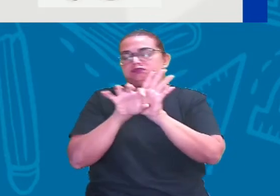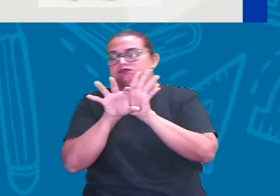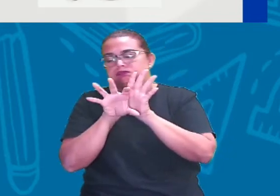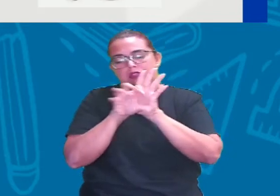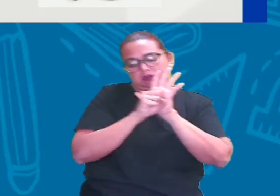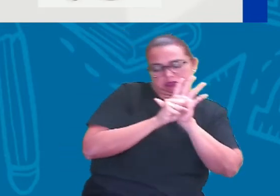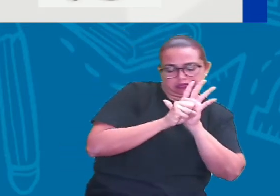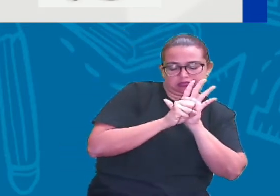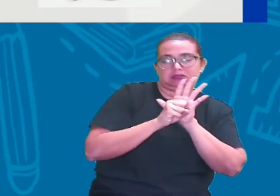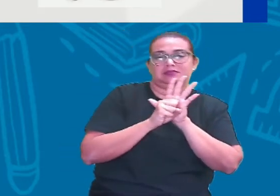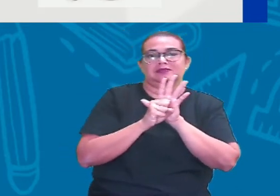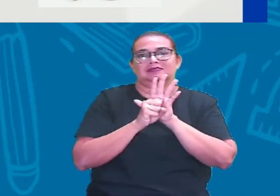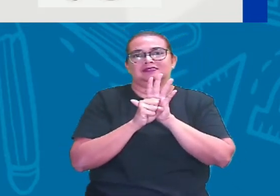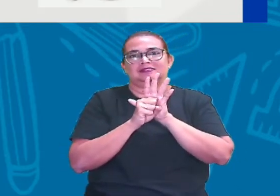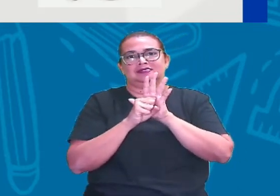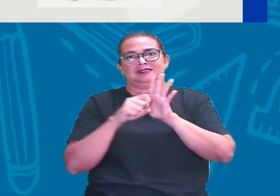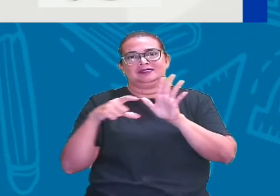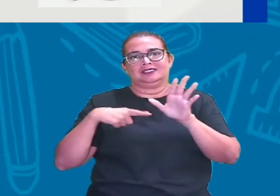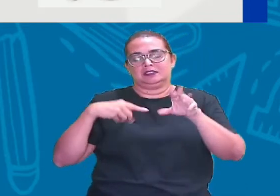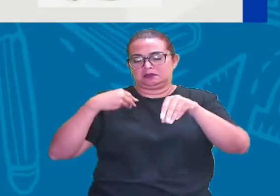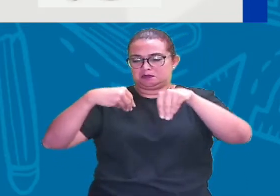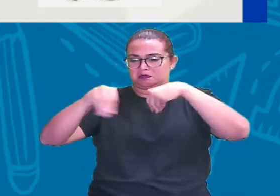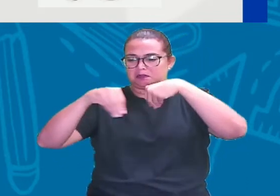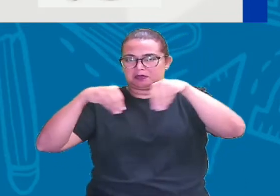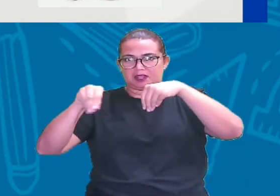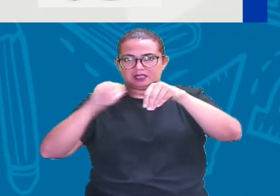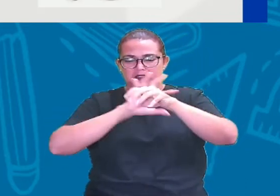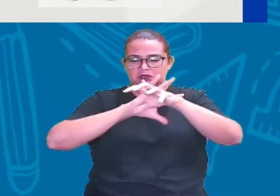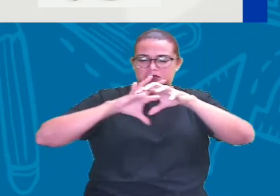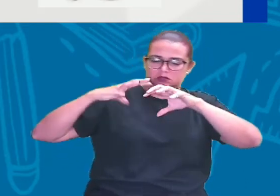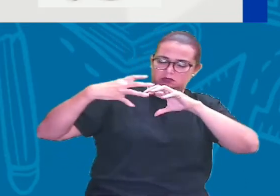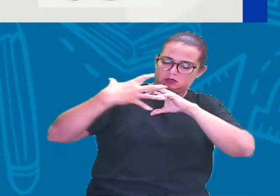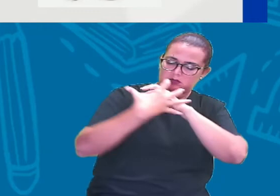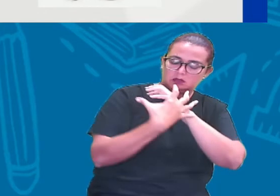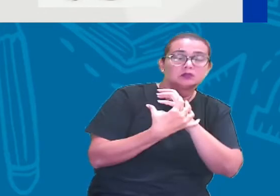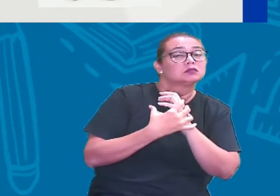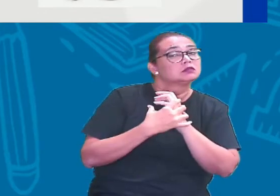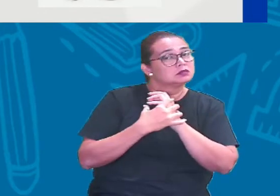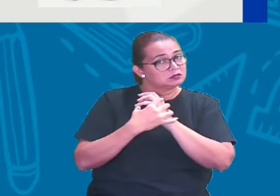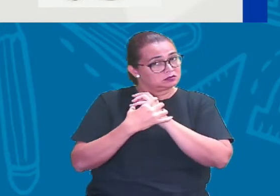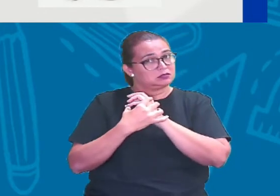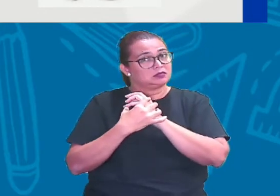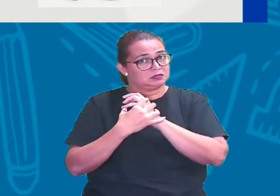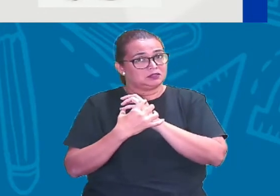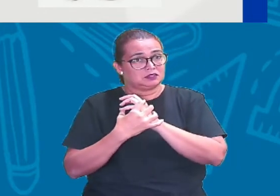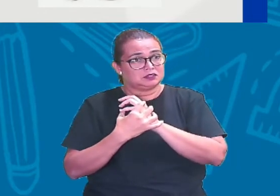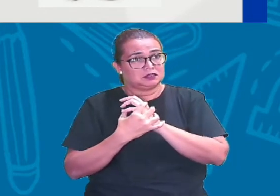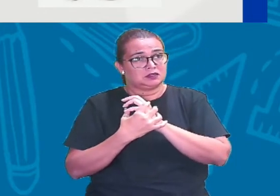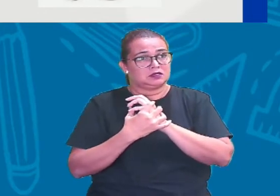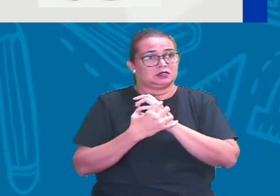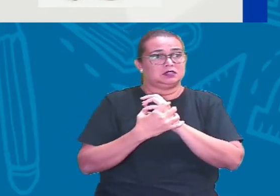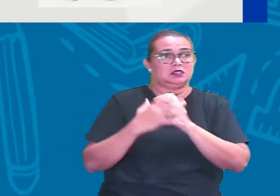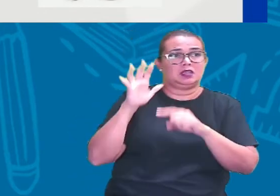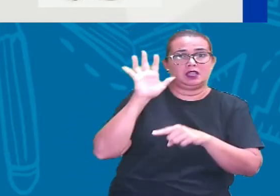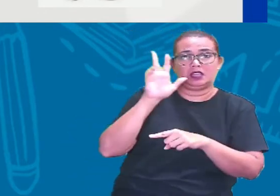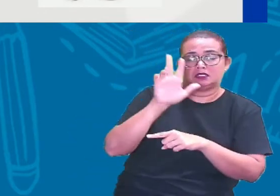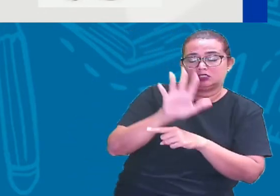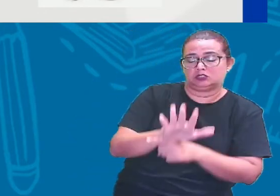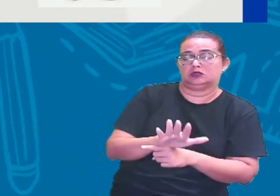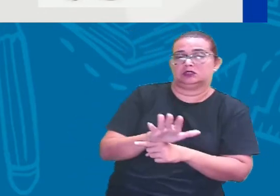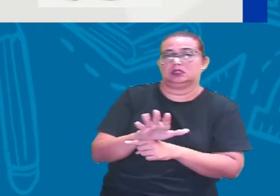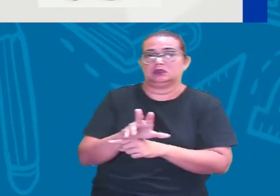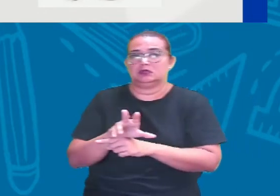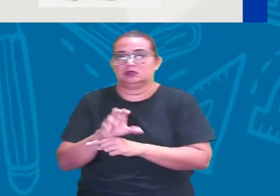bom isolante, a madeira é um bom isolante, tá? Os metais são ótimos condutores. Um dos melhores é prata, né? É um